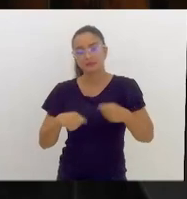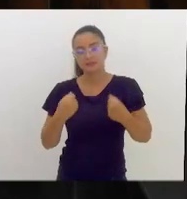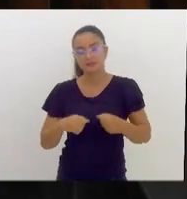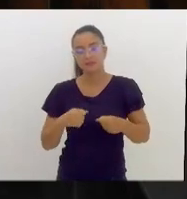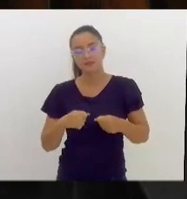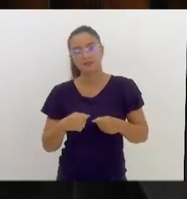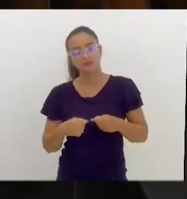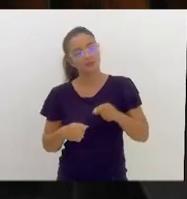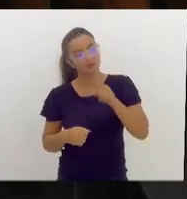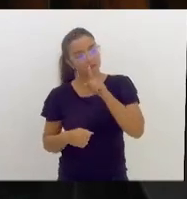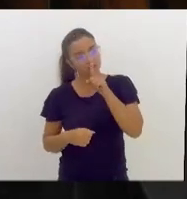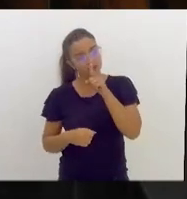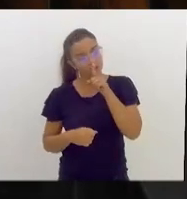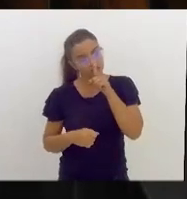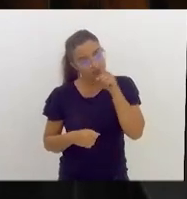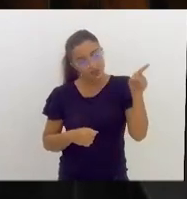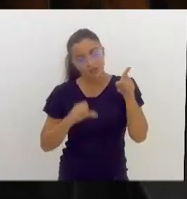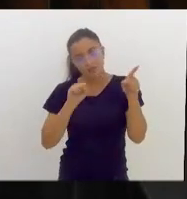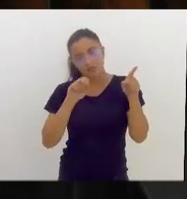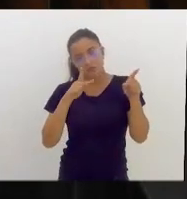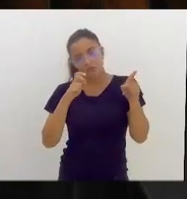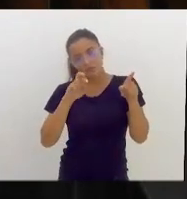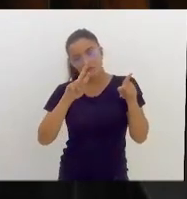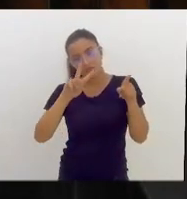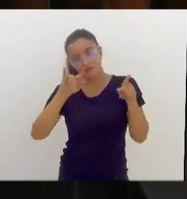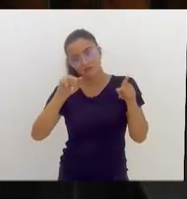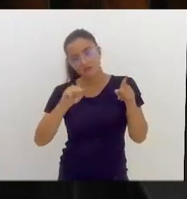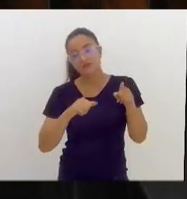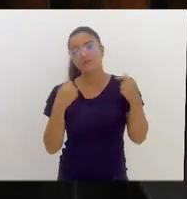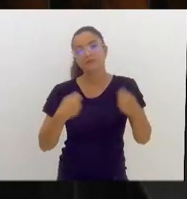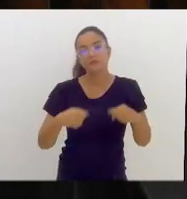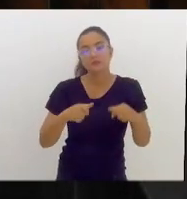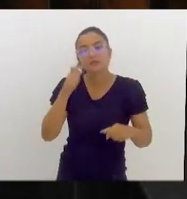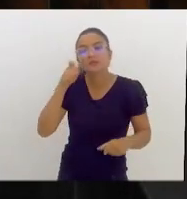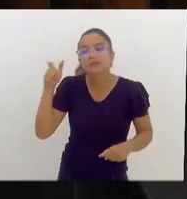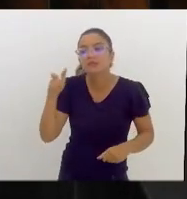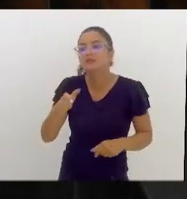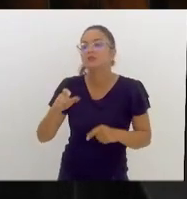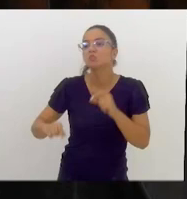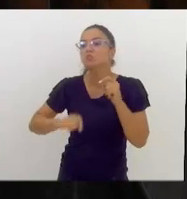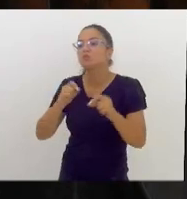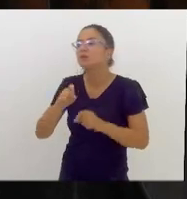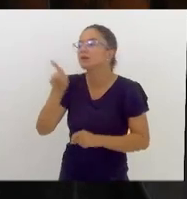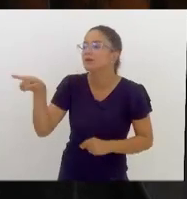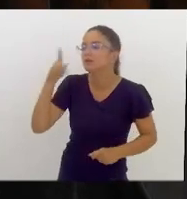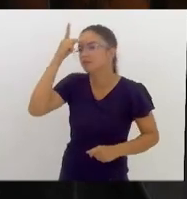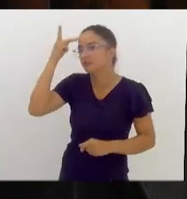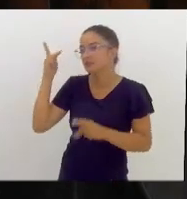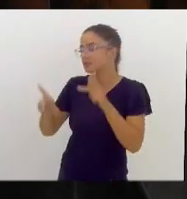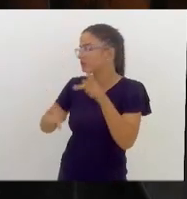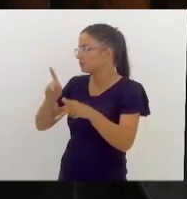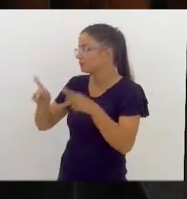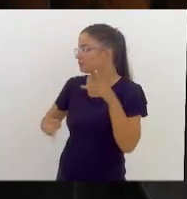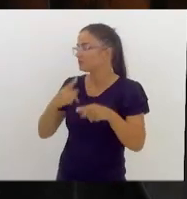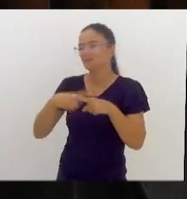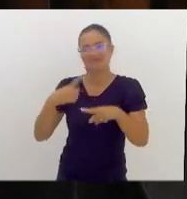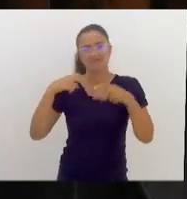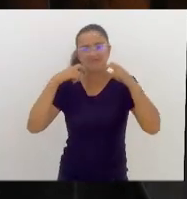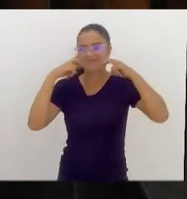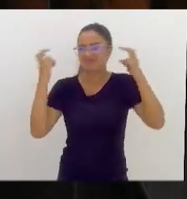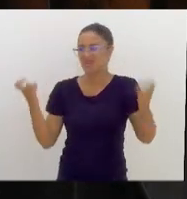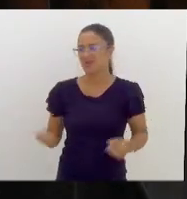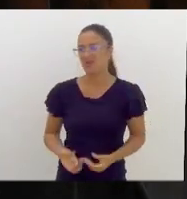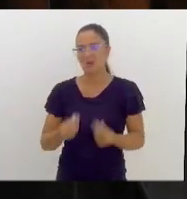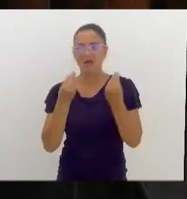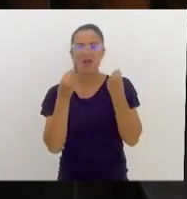Estado, tenham como referência principal o interesse do usuário. É uma vergonha, é uma afronta